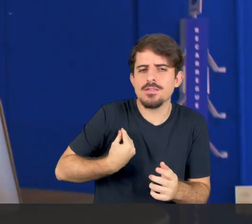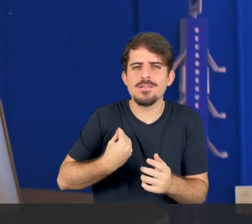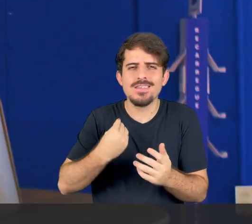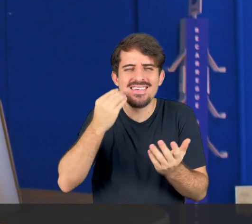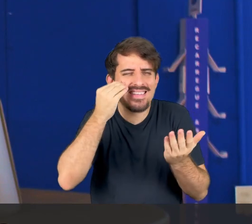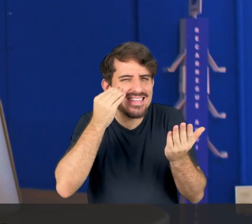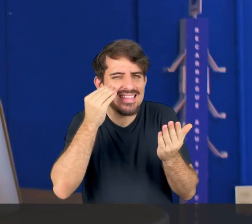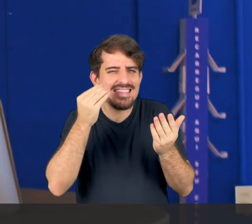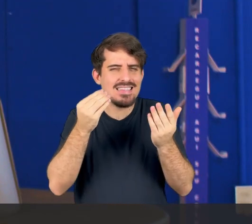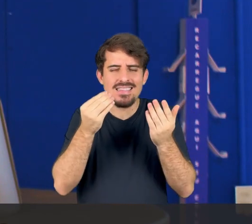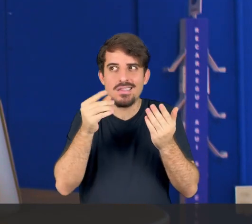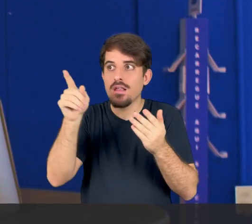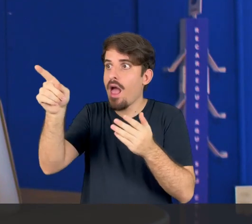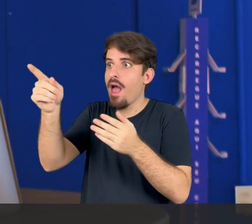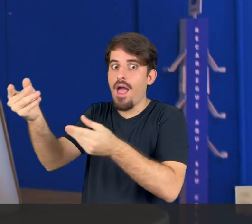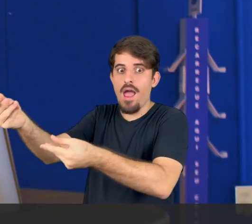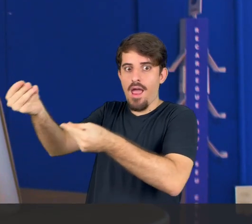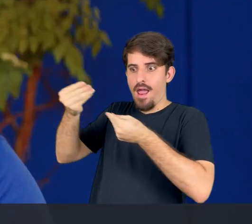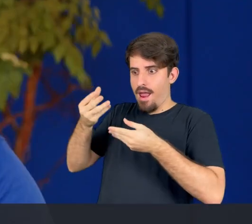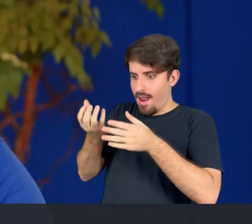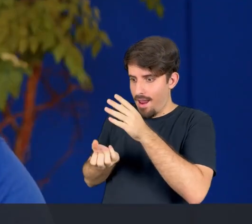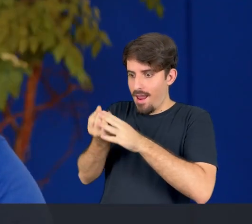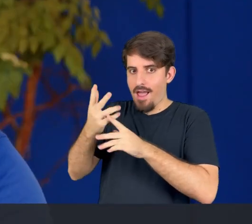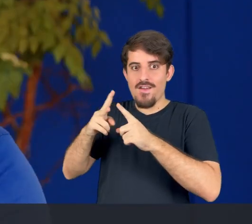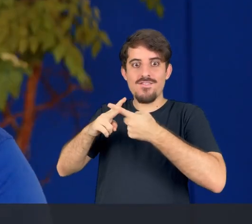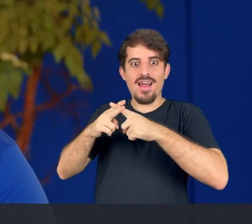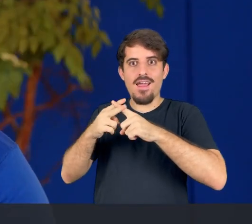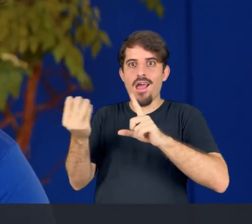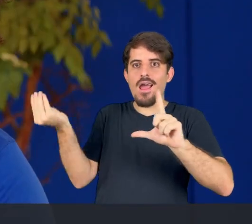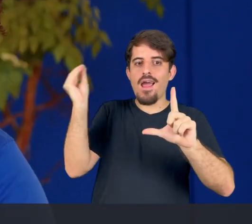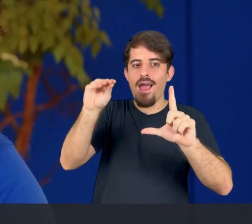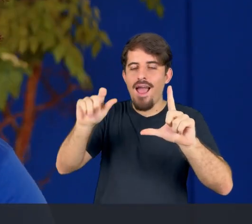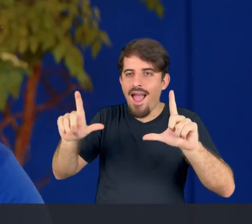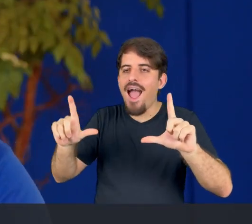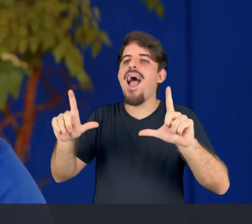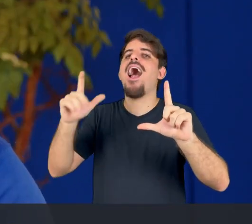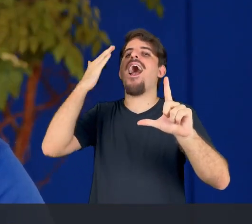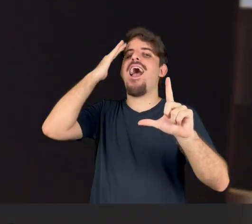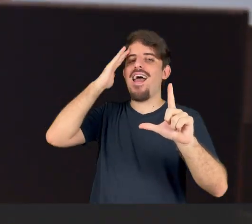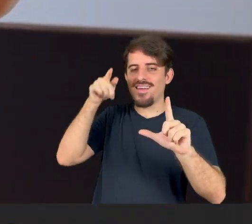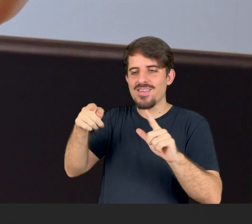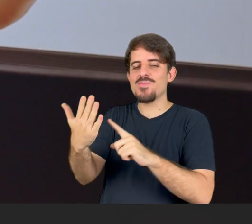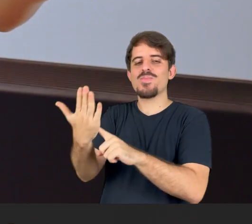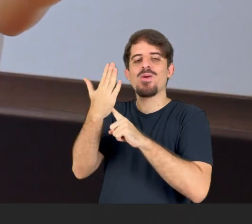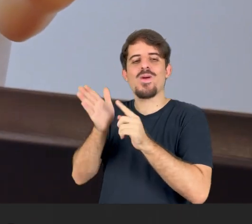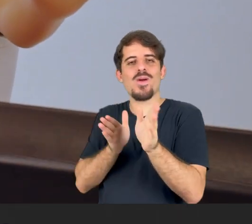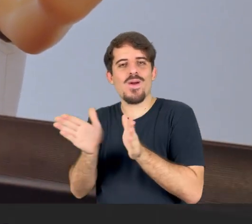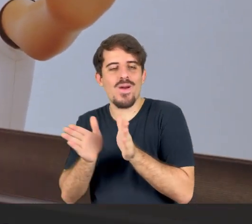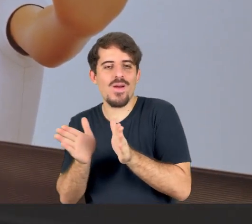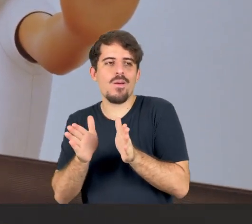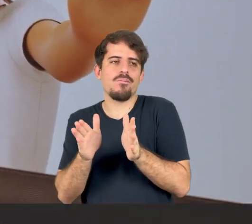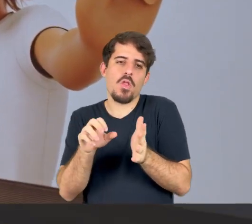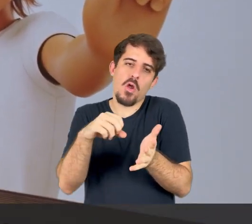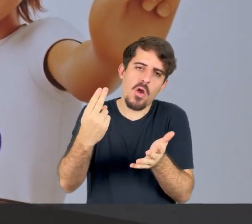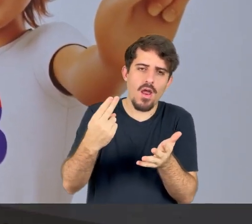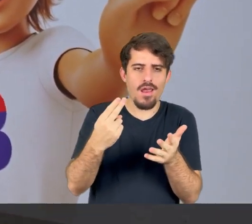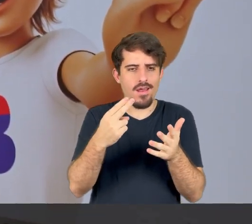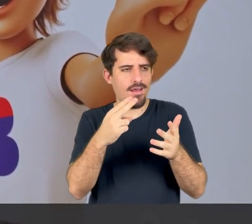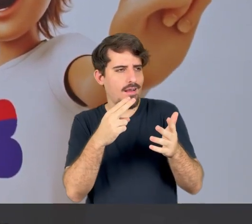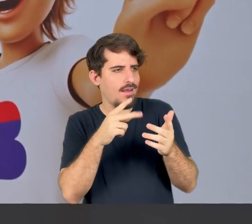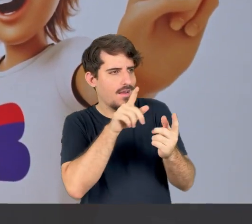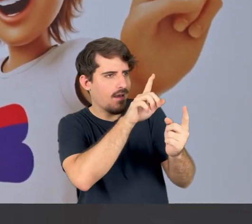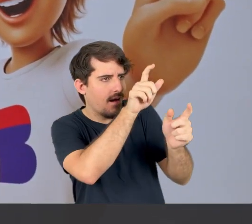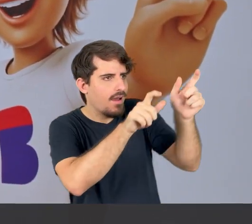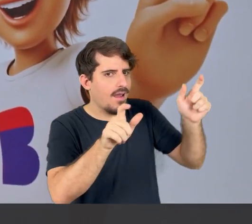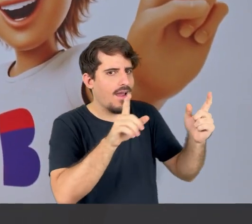dessas pessoas quando a gente coloca, né, uma ferramenta de acessibilidade no nosso site ou quando